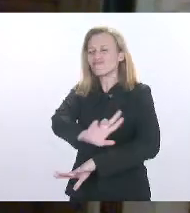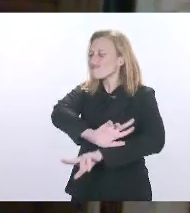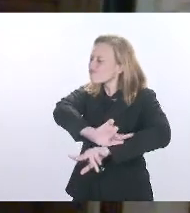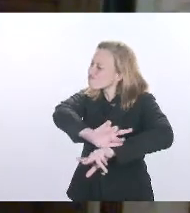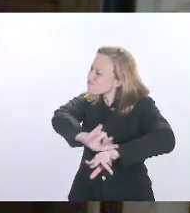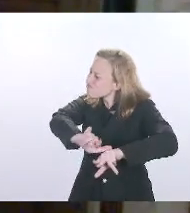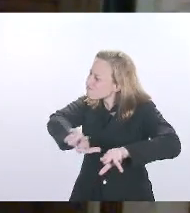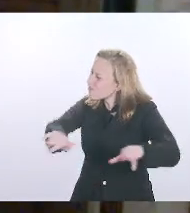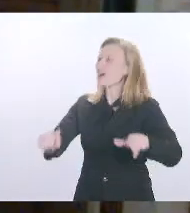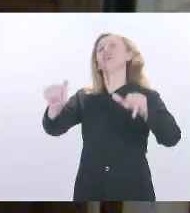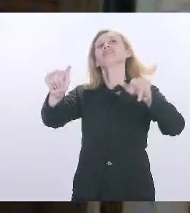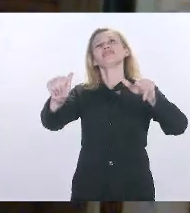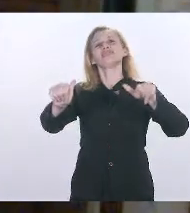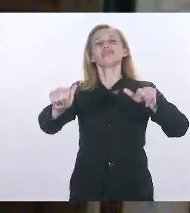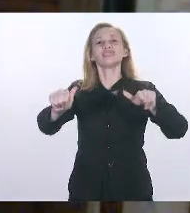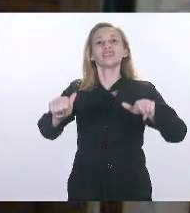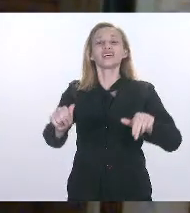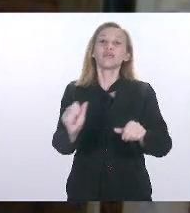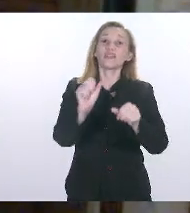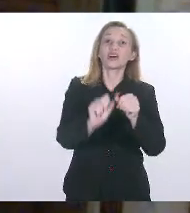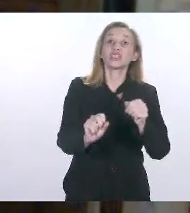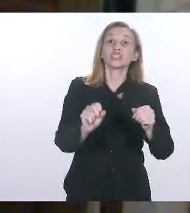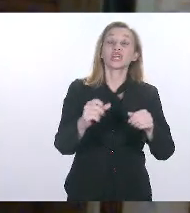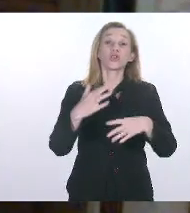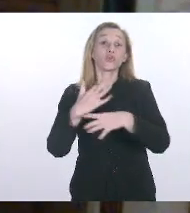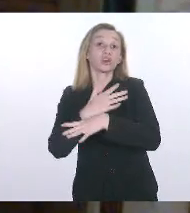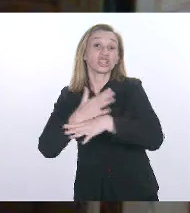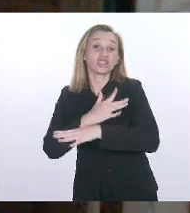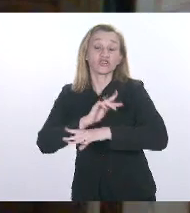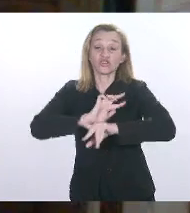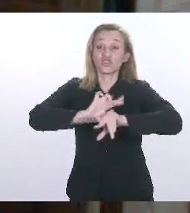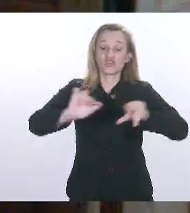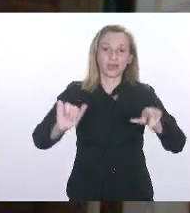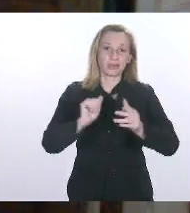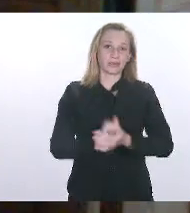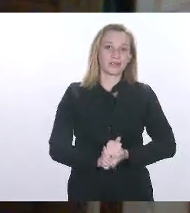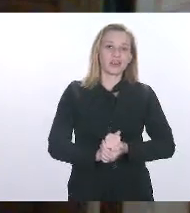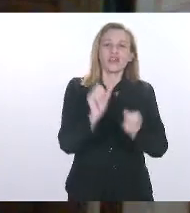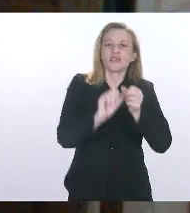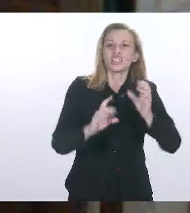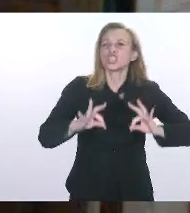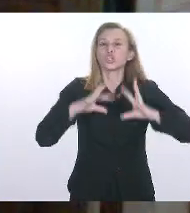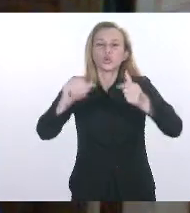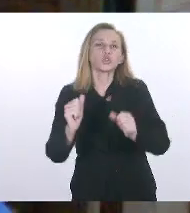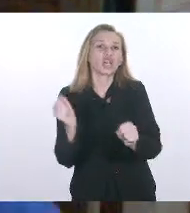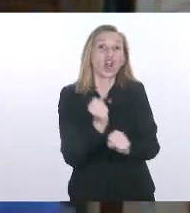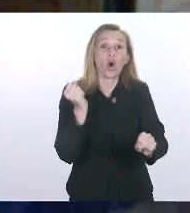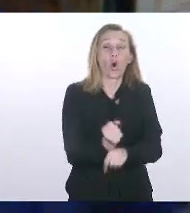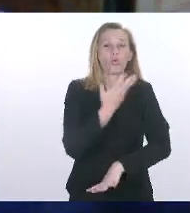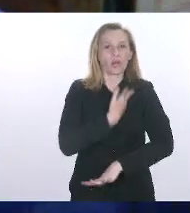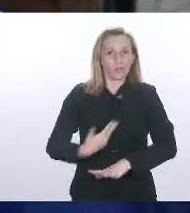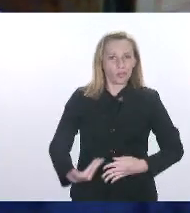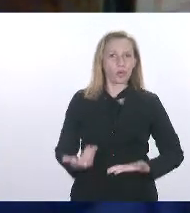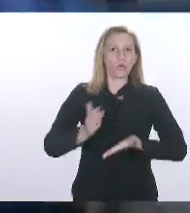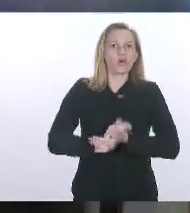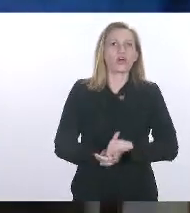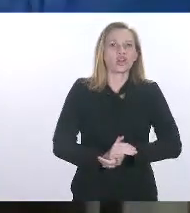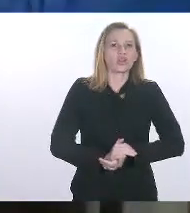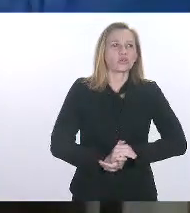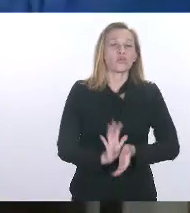muito para fazer urbanizações diversas. Fazer tudo que era obra pública como fosse